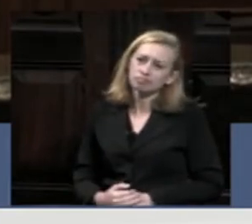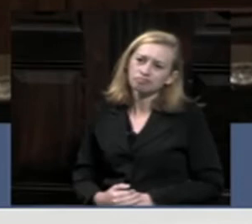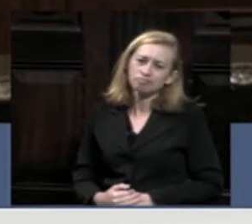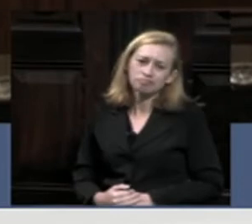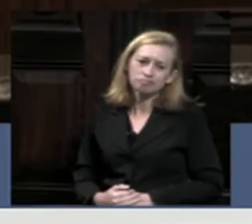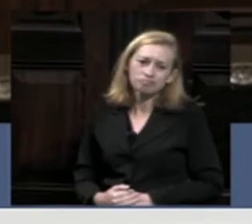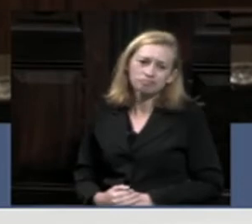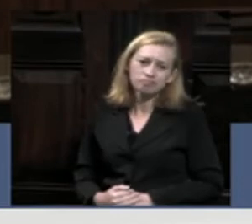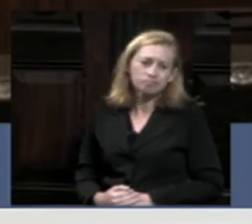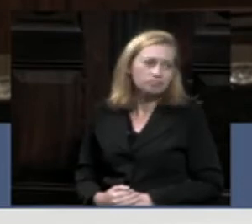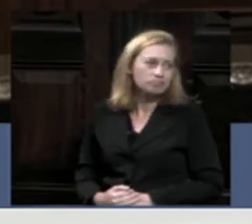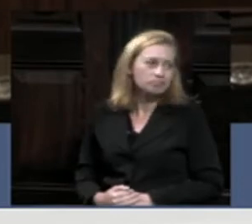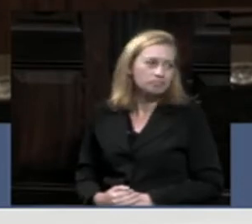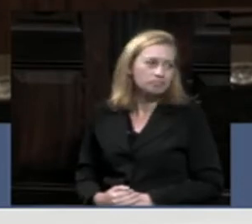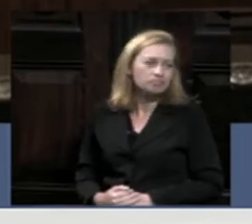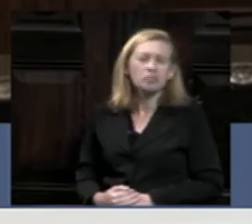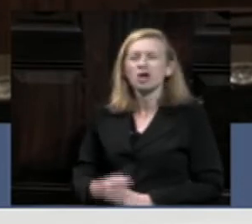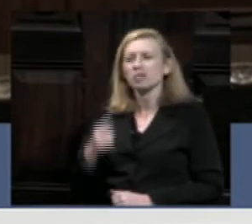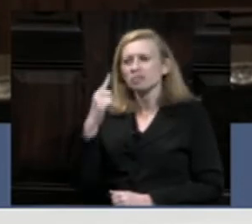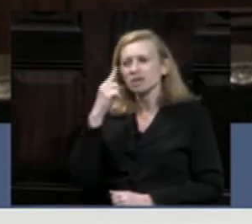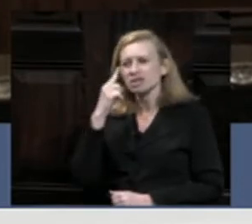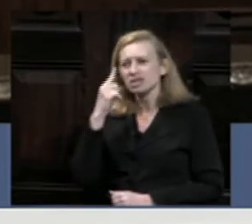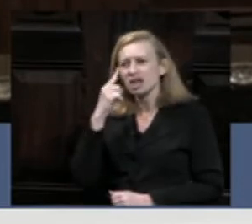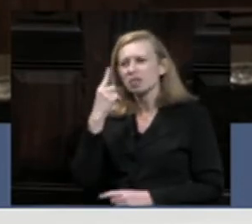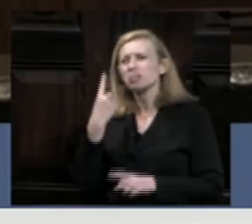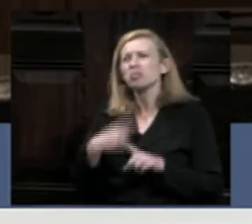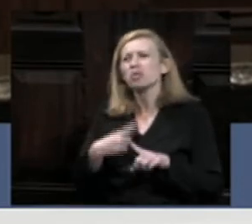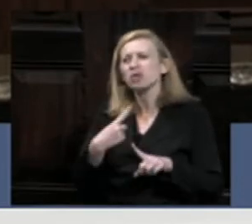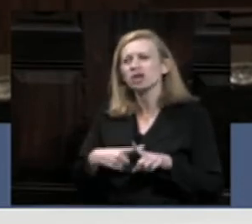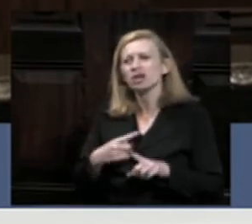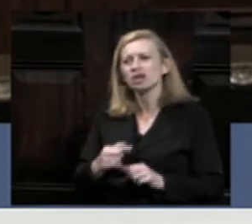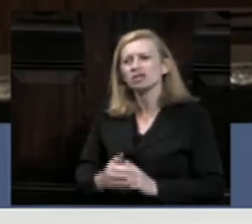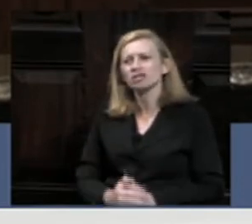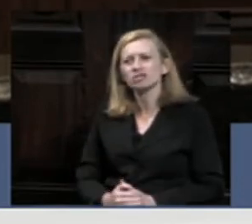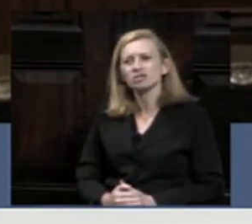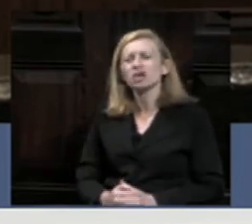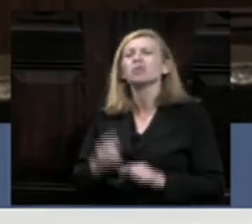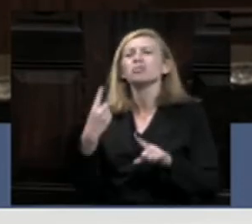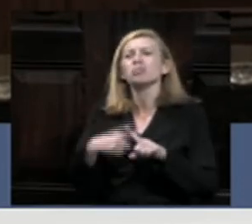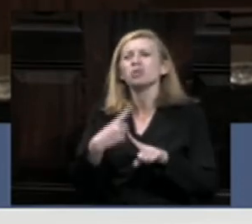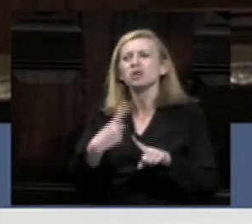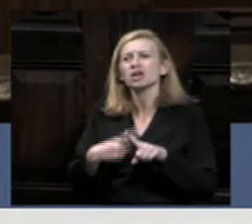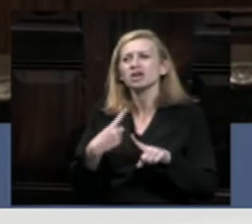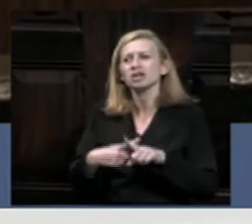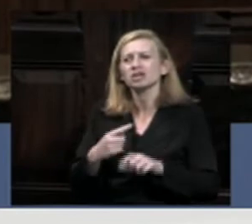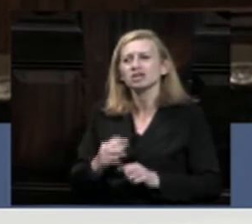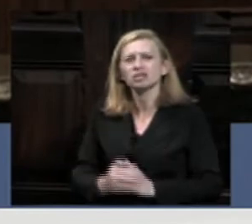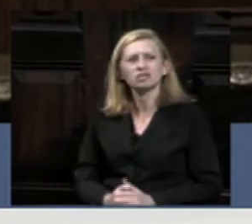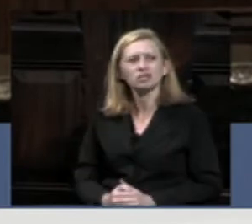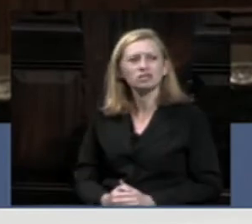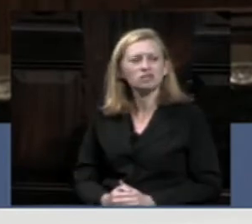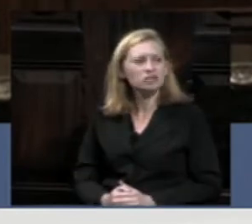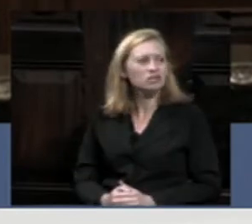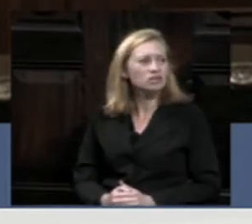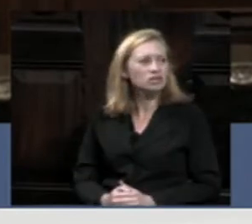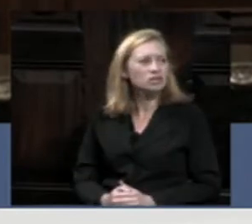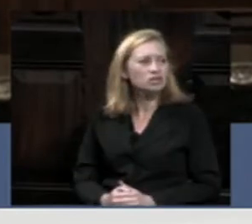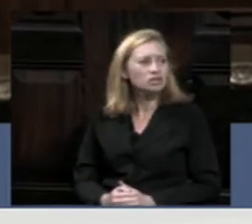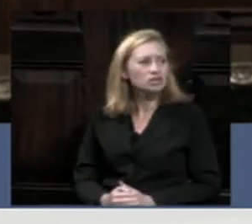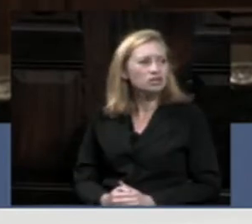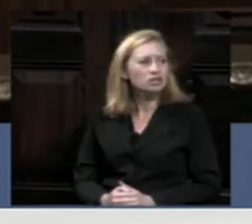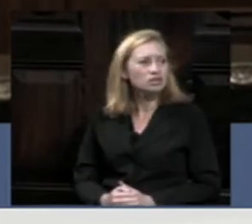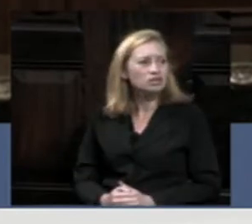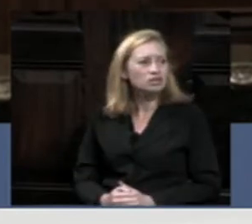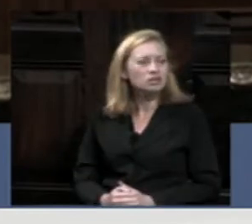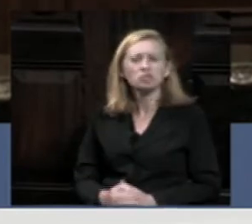E aí há que se pensar por quê? Por que o povo brasileiro teve que